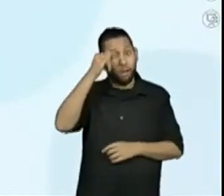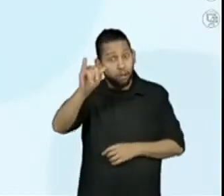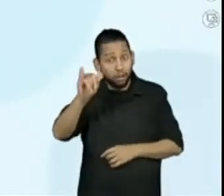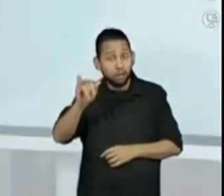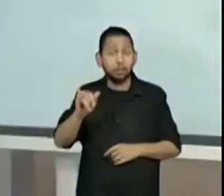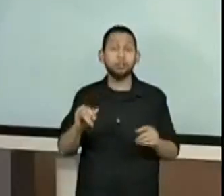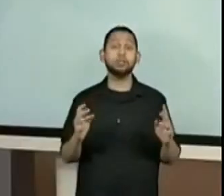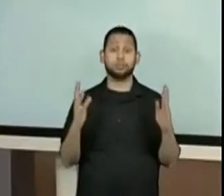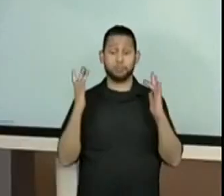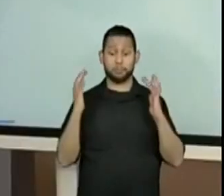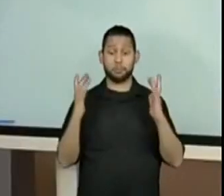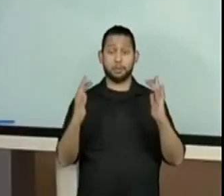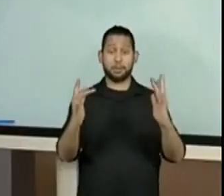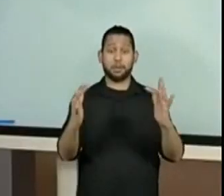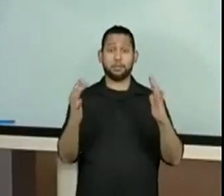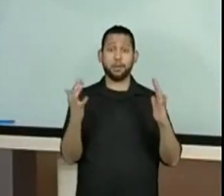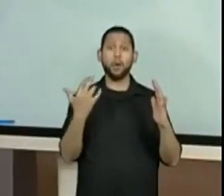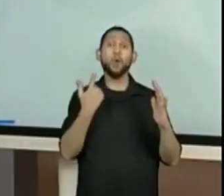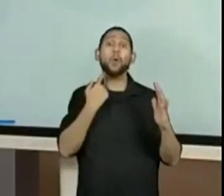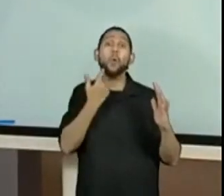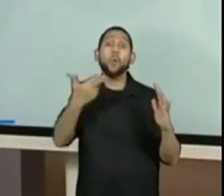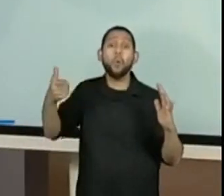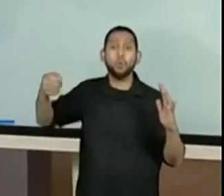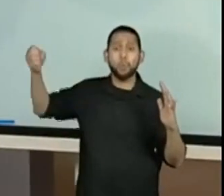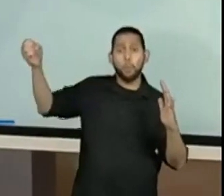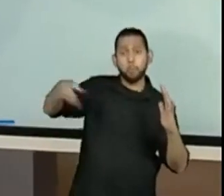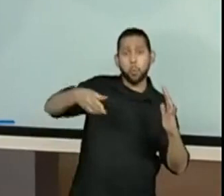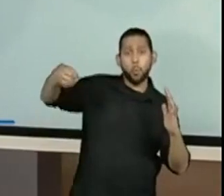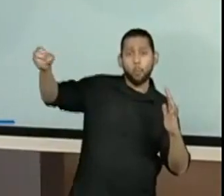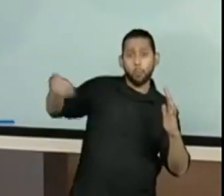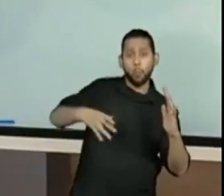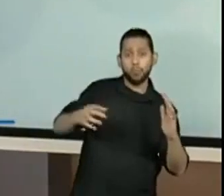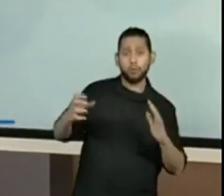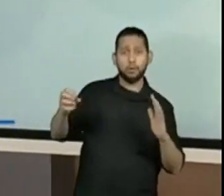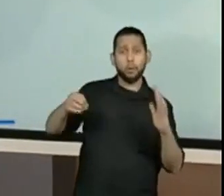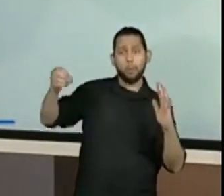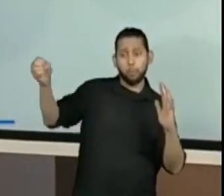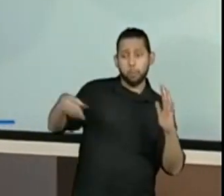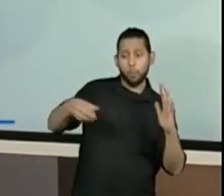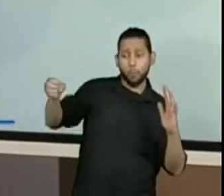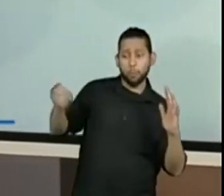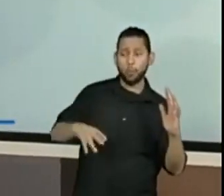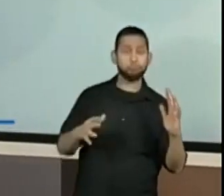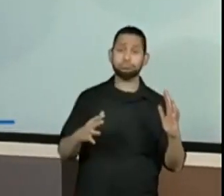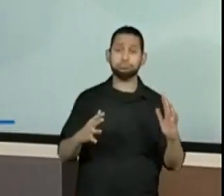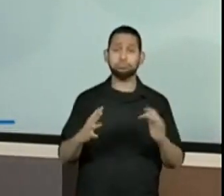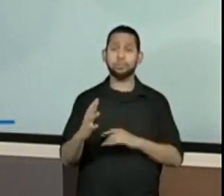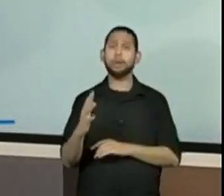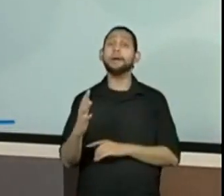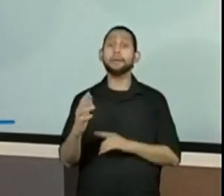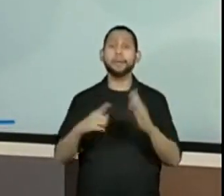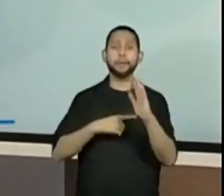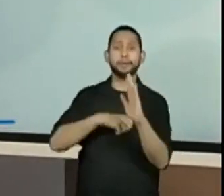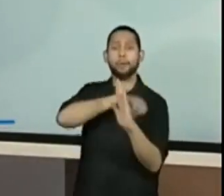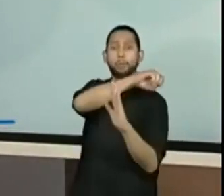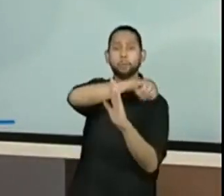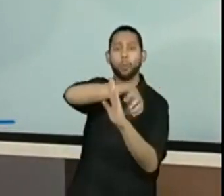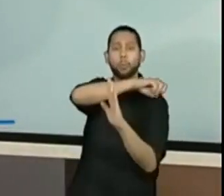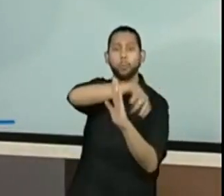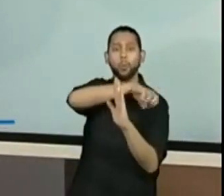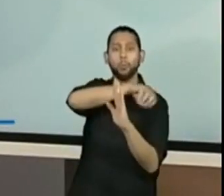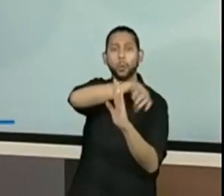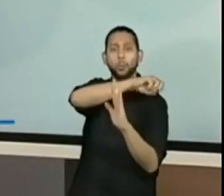no vídeo e na imagem, os professores apontaram, não é? Assim como os cílios são